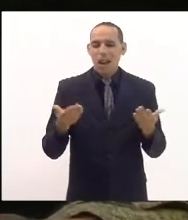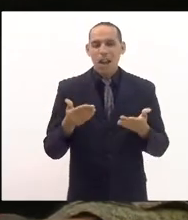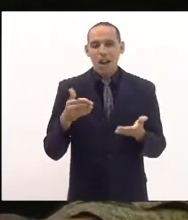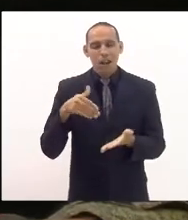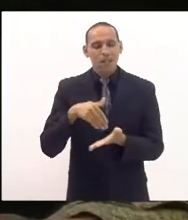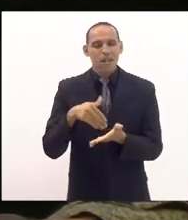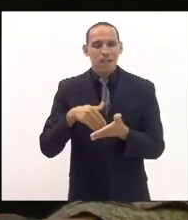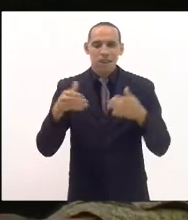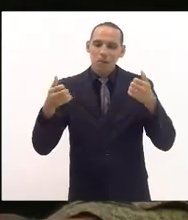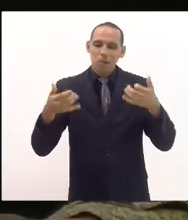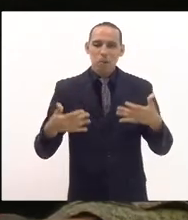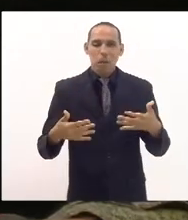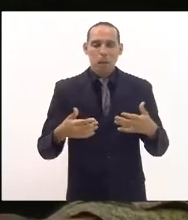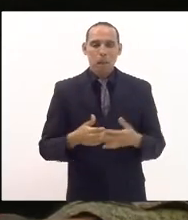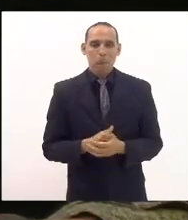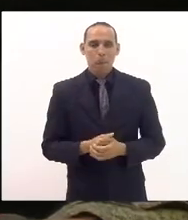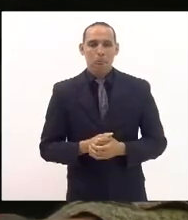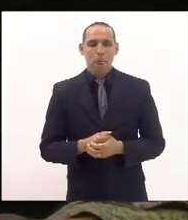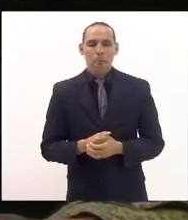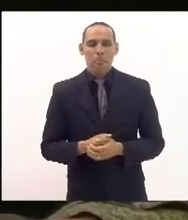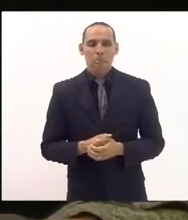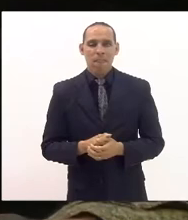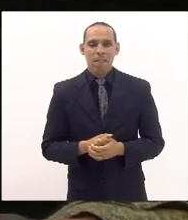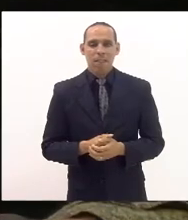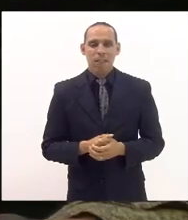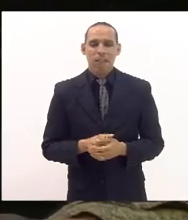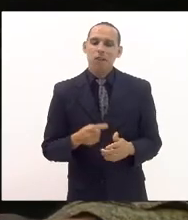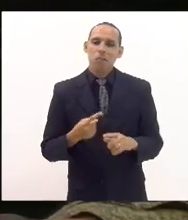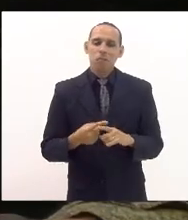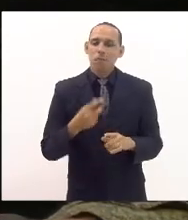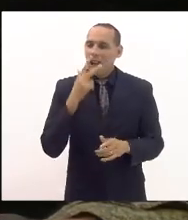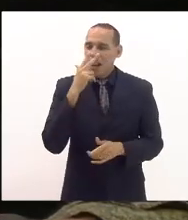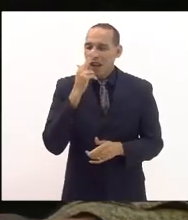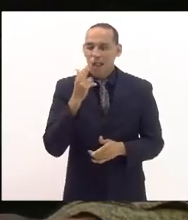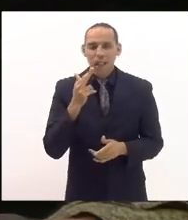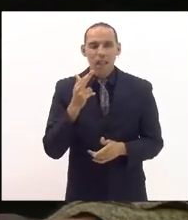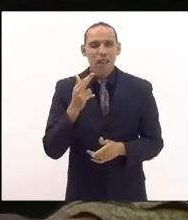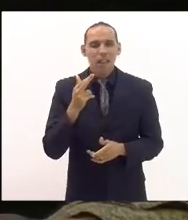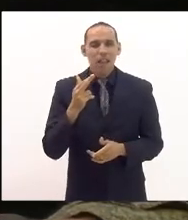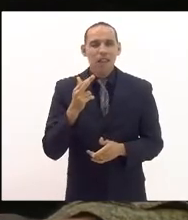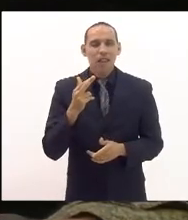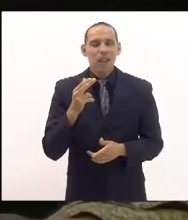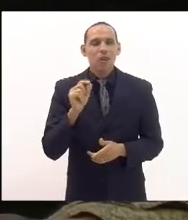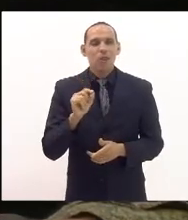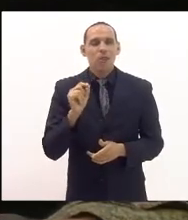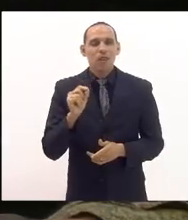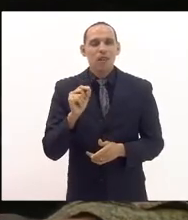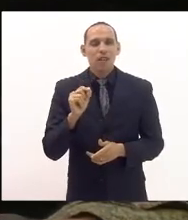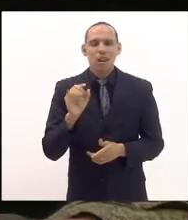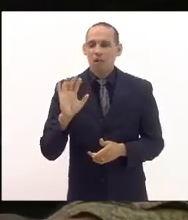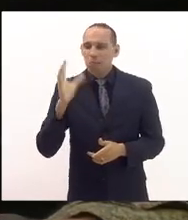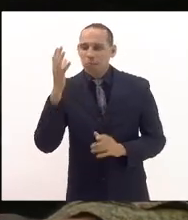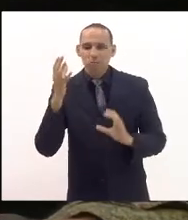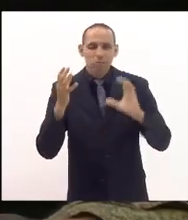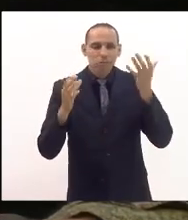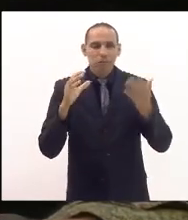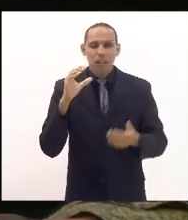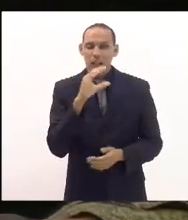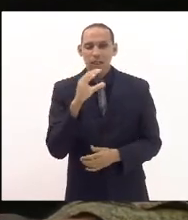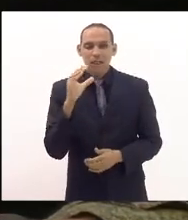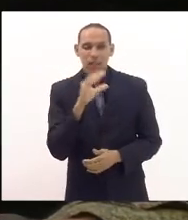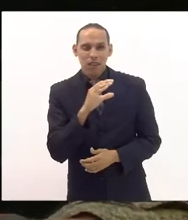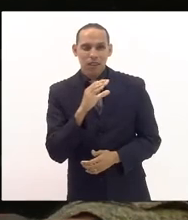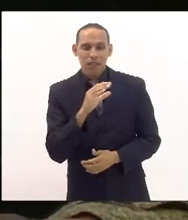agora no expediente final porque parece muito distante da gente a questão das emergências climáticas tia Ju